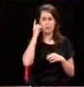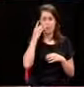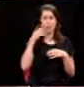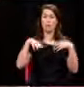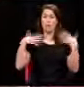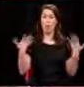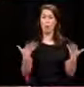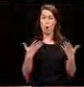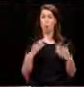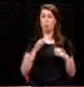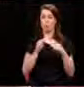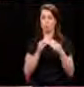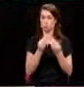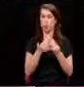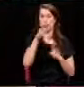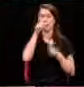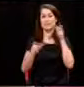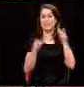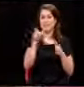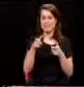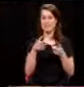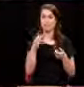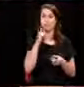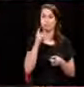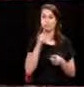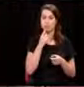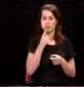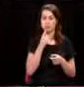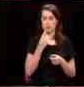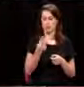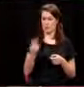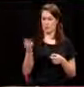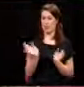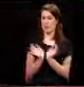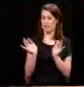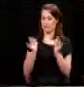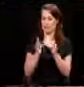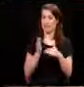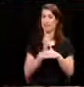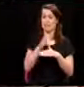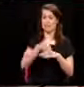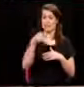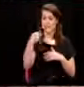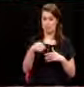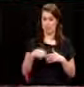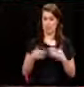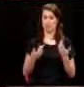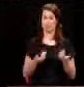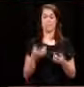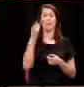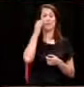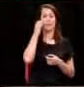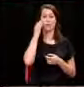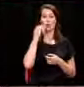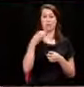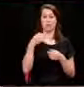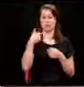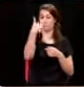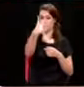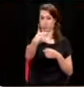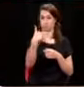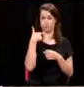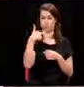portal do cidadãosurdo.pt, onde faz uma videochamada, se for do seu telemóvel, faz uma videochamada através